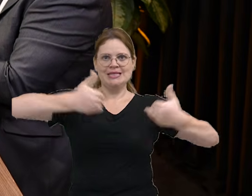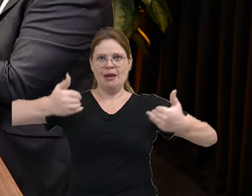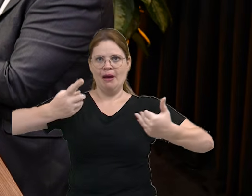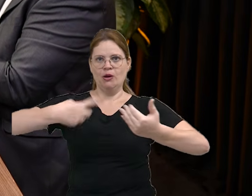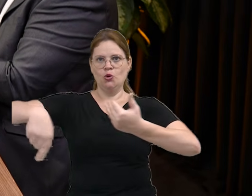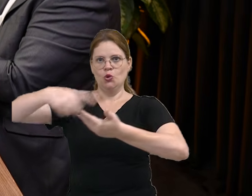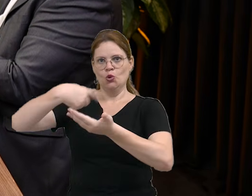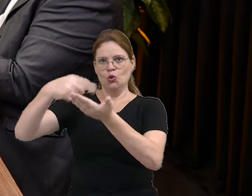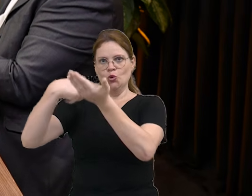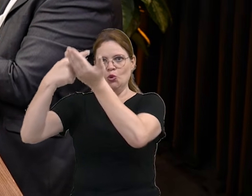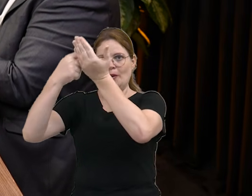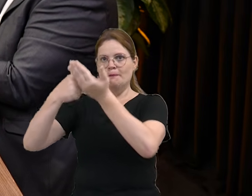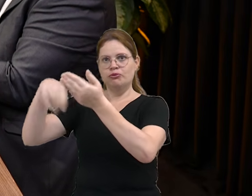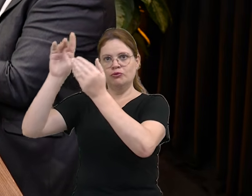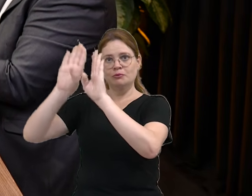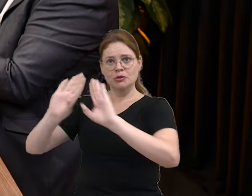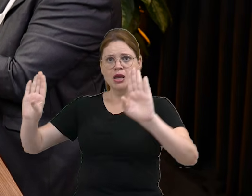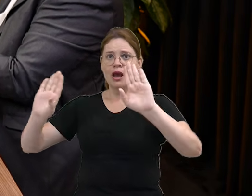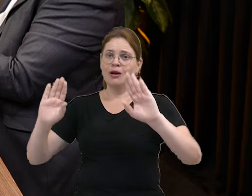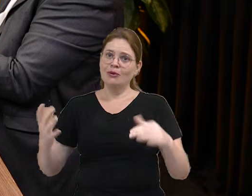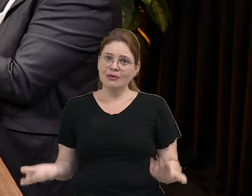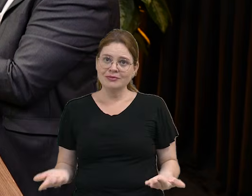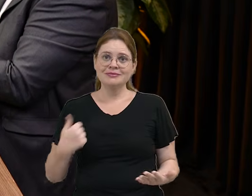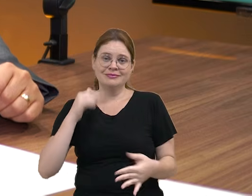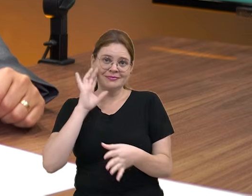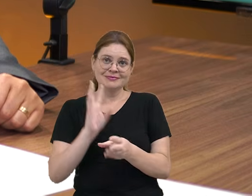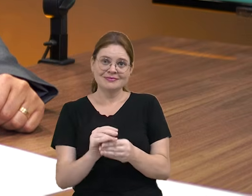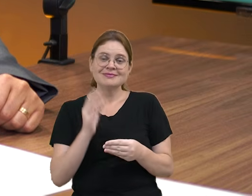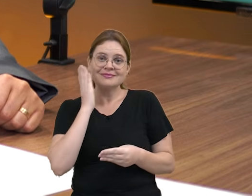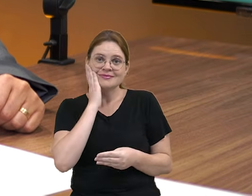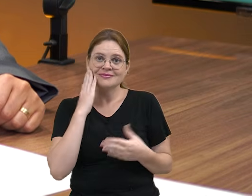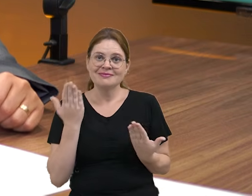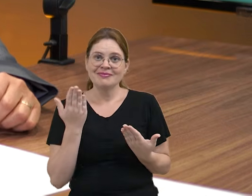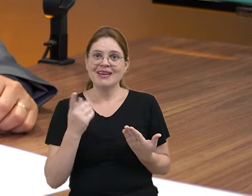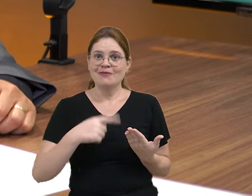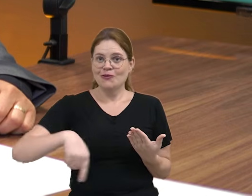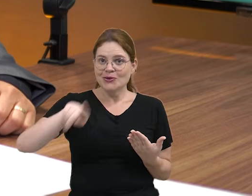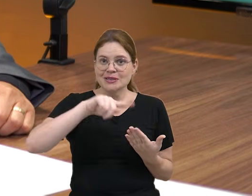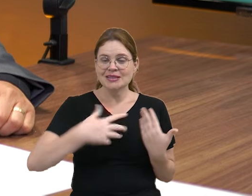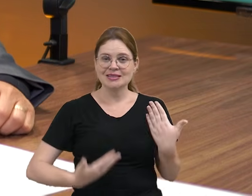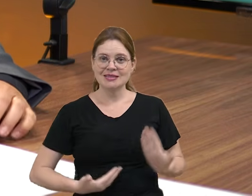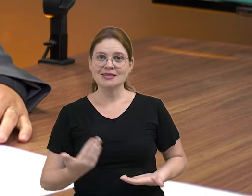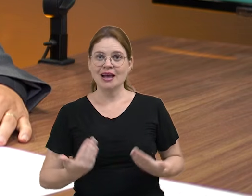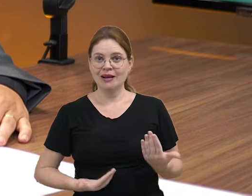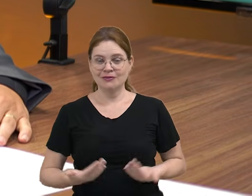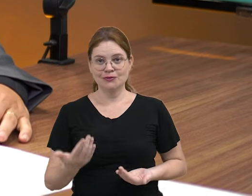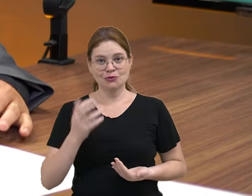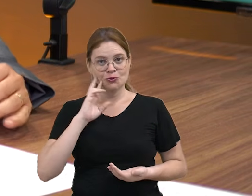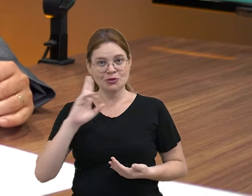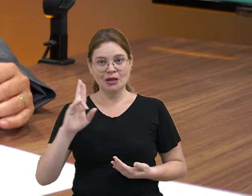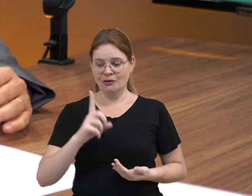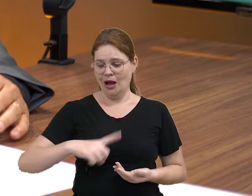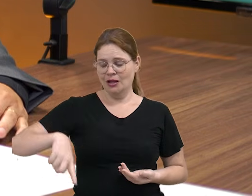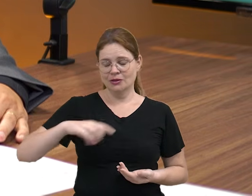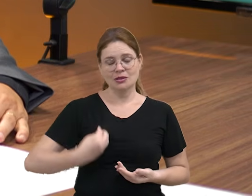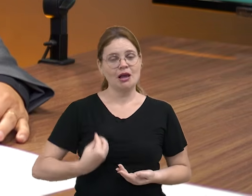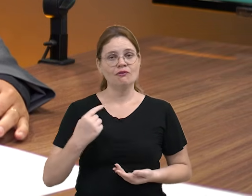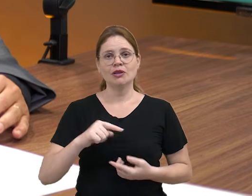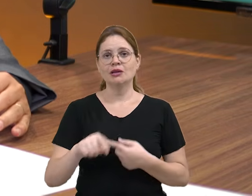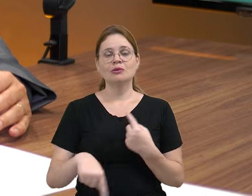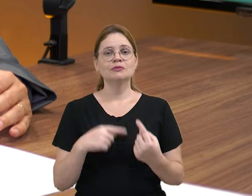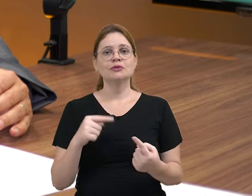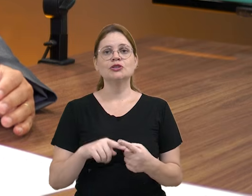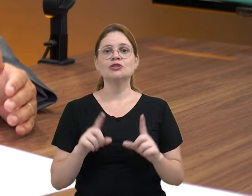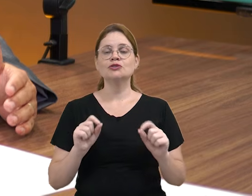leva para a eternidade. Exatamente. E aqueles que estão no Senhor nos faz lembrar daquilo que é a nossa vida,